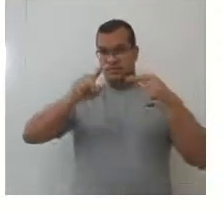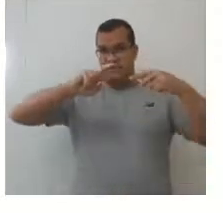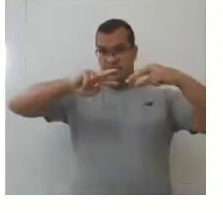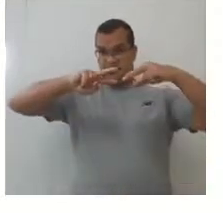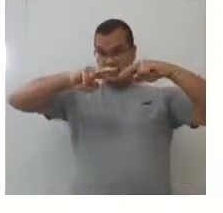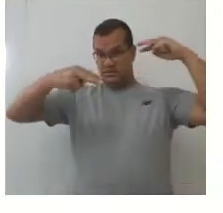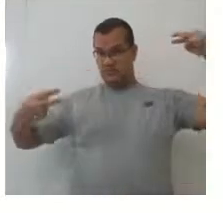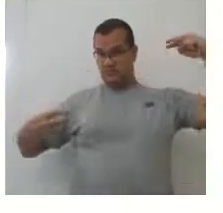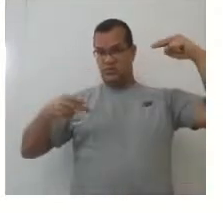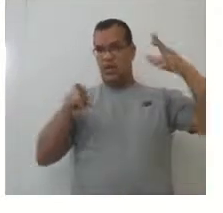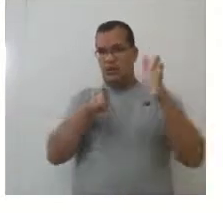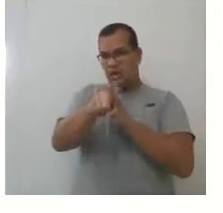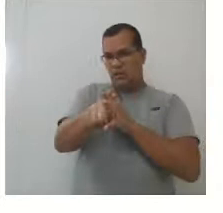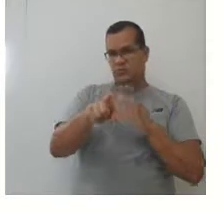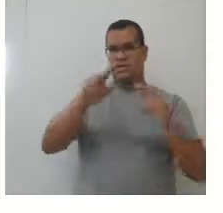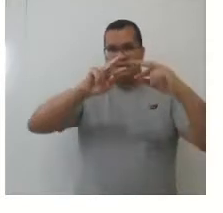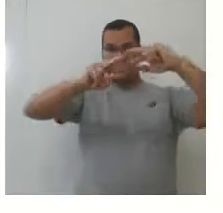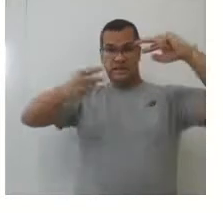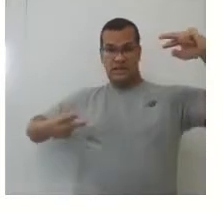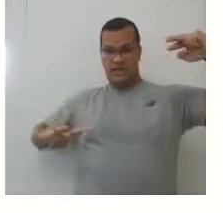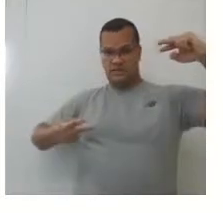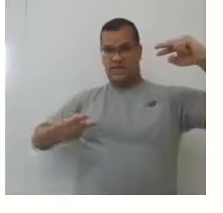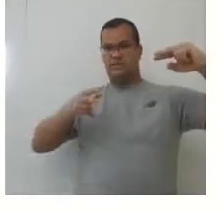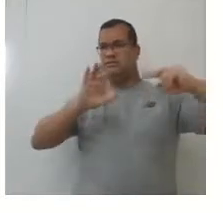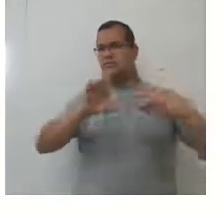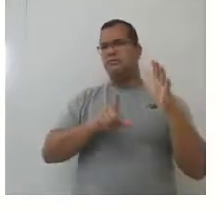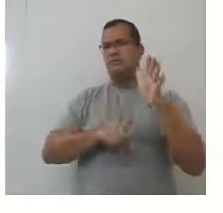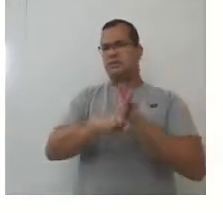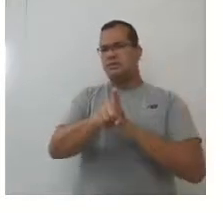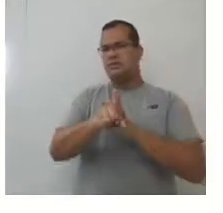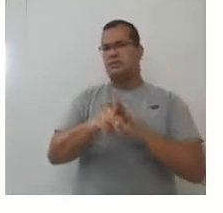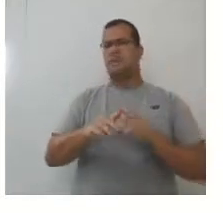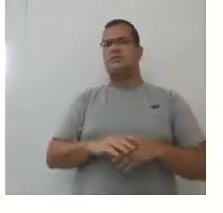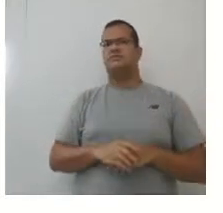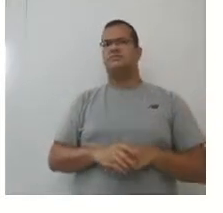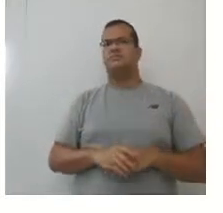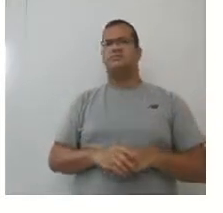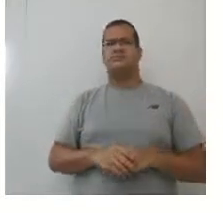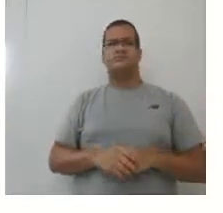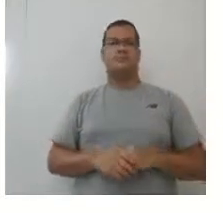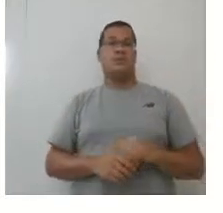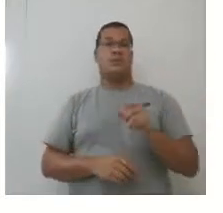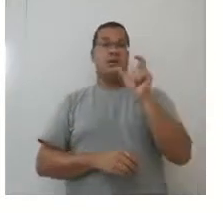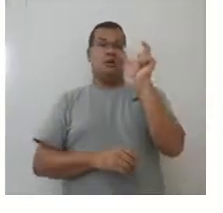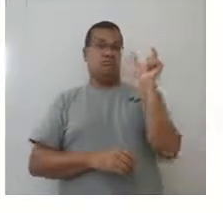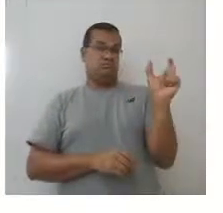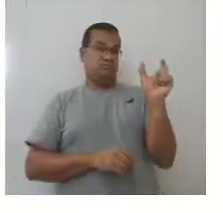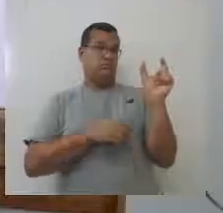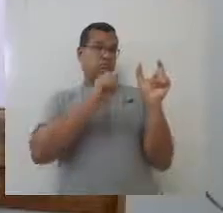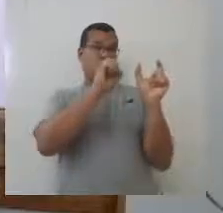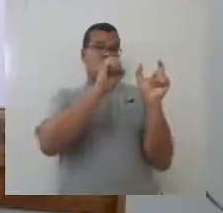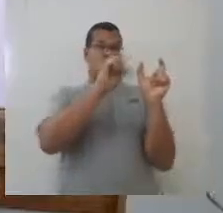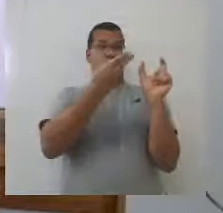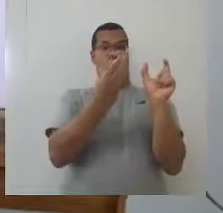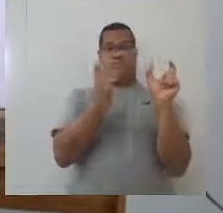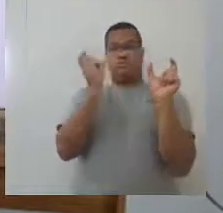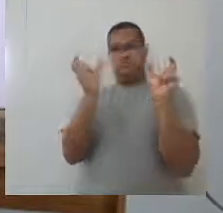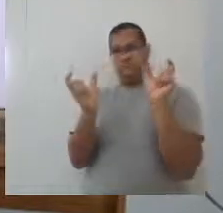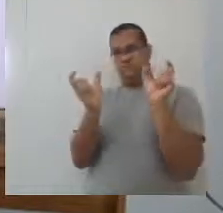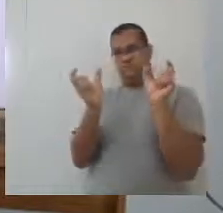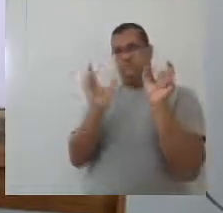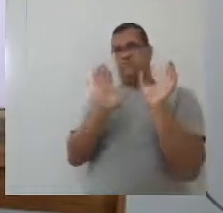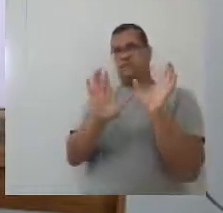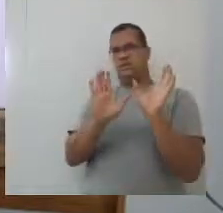prestem atenção, toda vez que num problema genético você pegar assim, uma coisa ou outra,